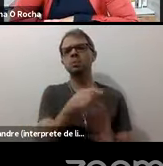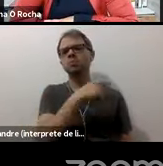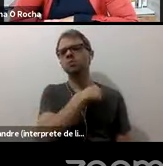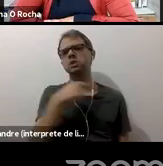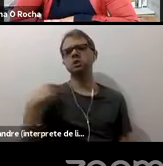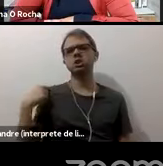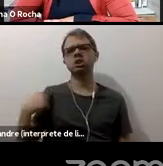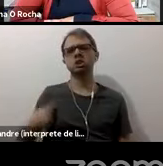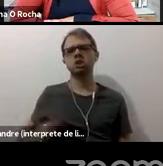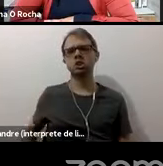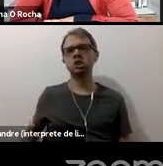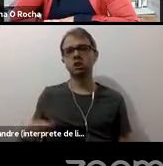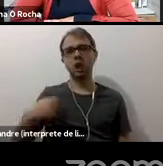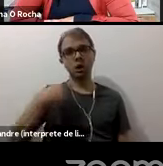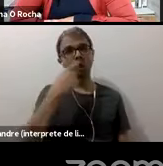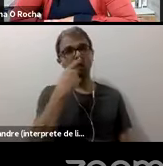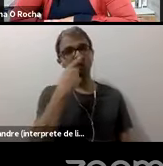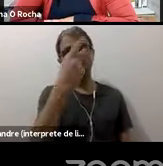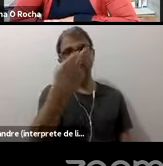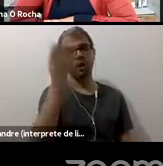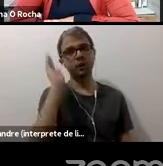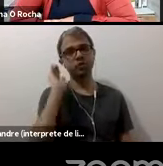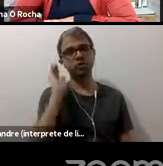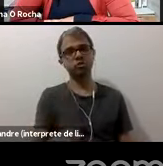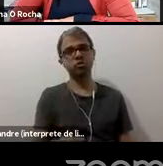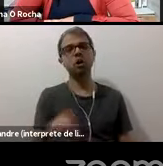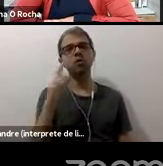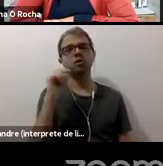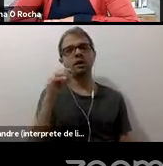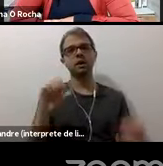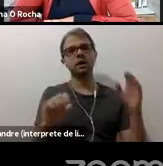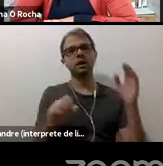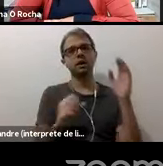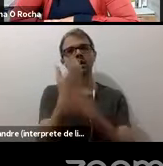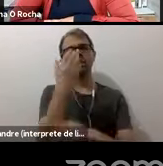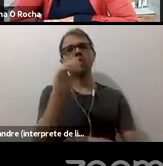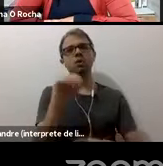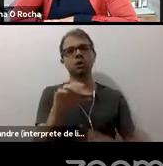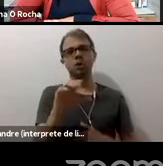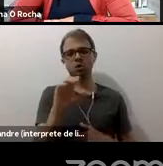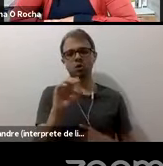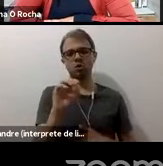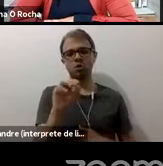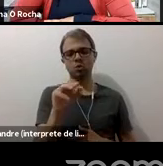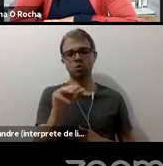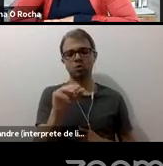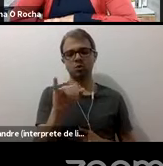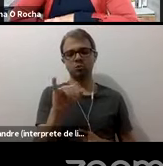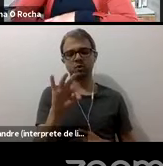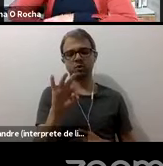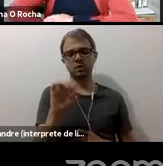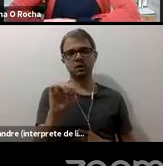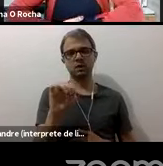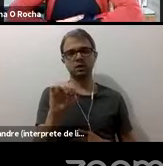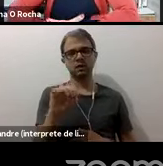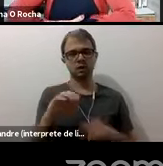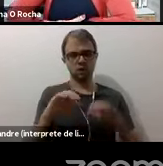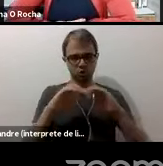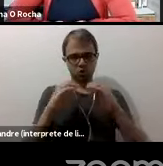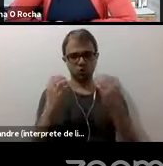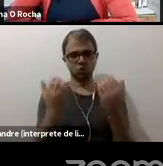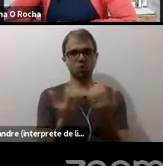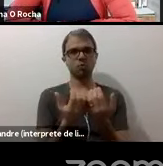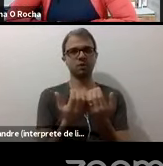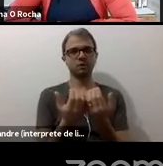colegas, é a criação de comitês, né? Então, da mesma forma como a gente está falando dessa participação